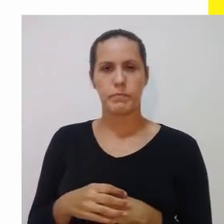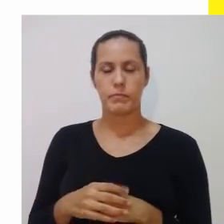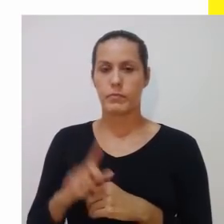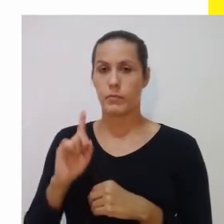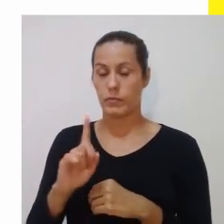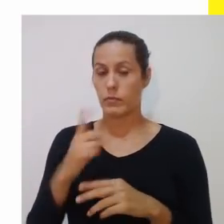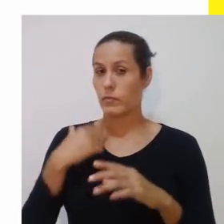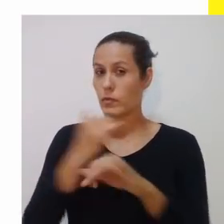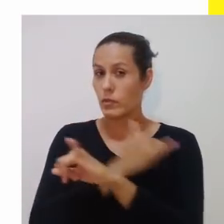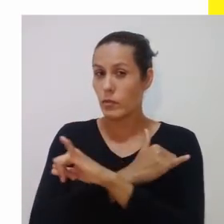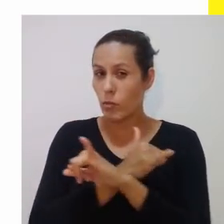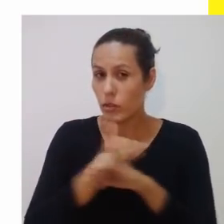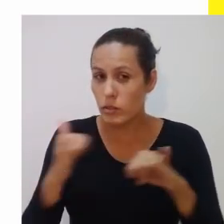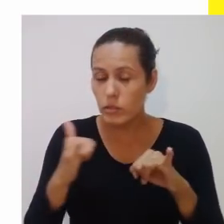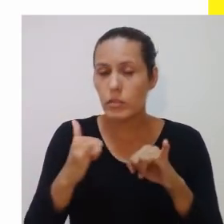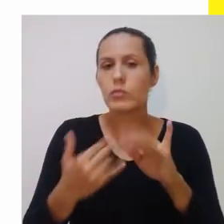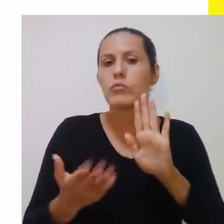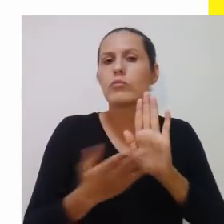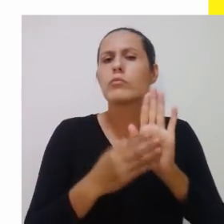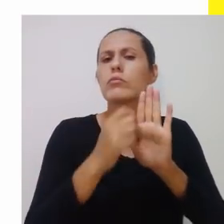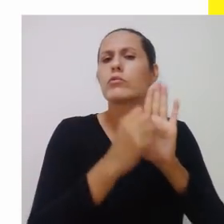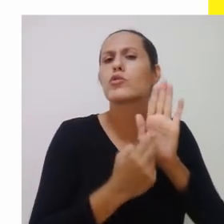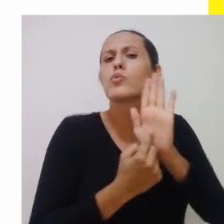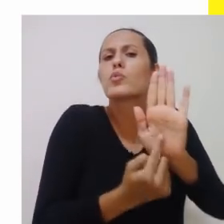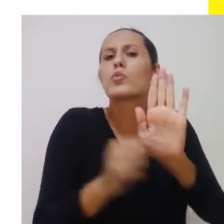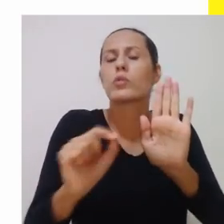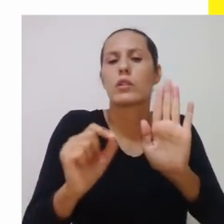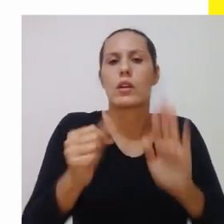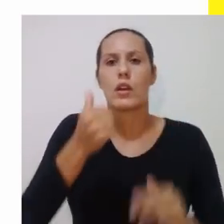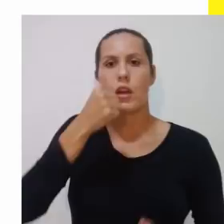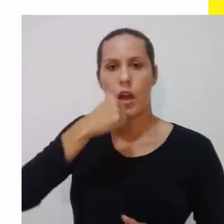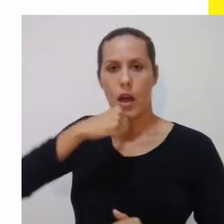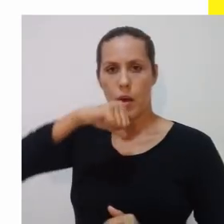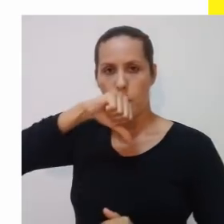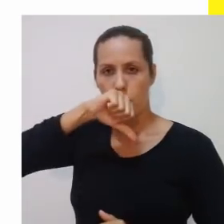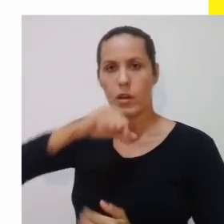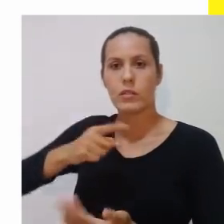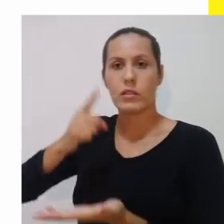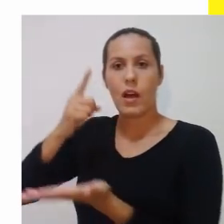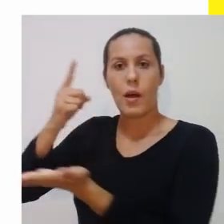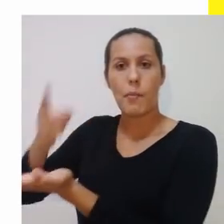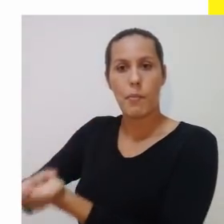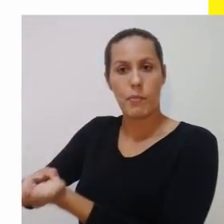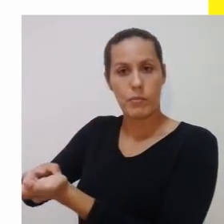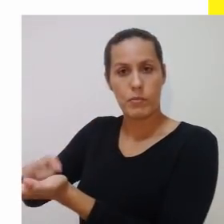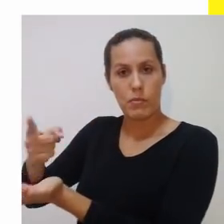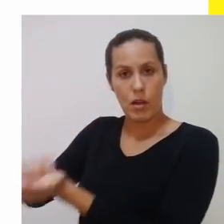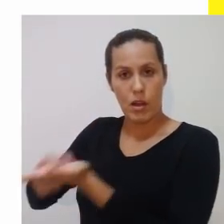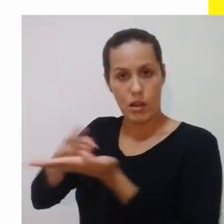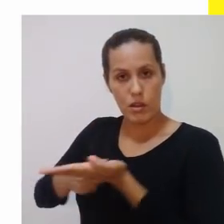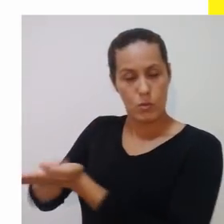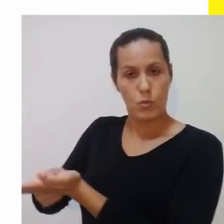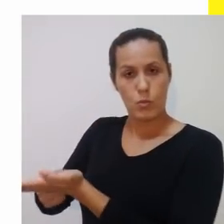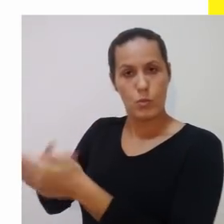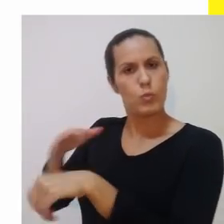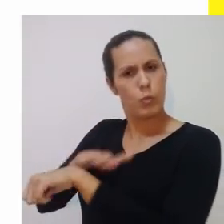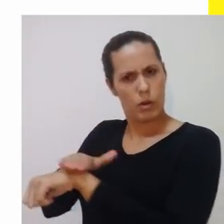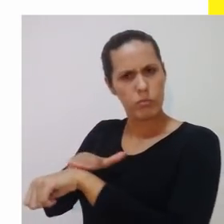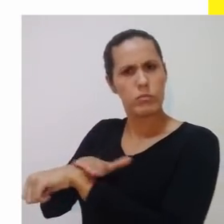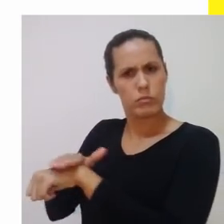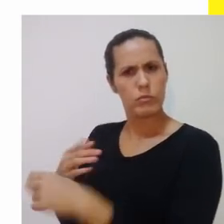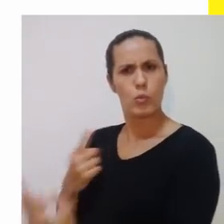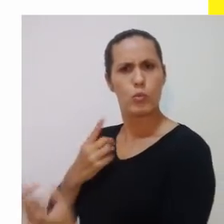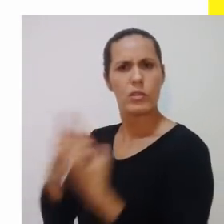as informações explícitas são: a mãe está marcando, está agendando